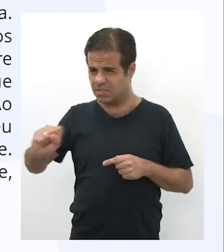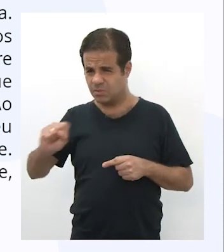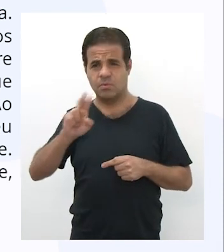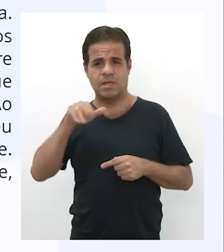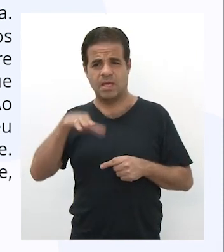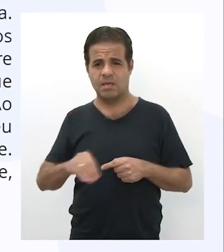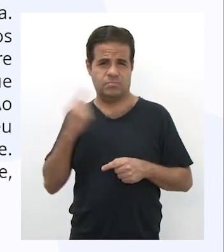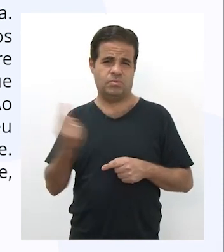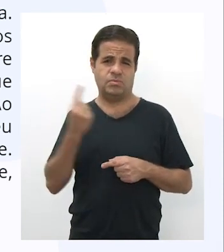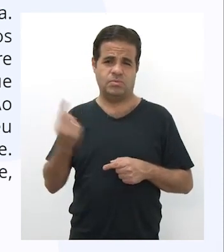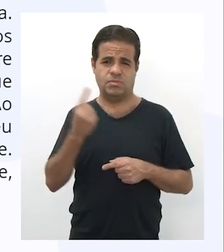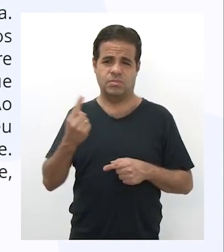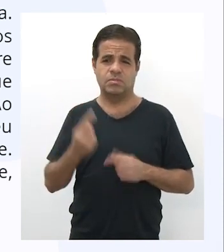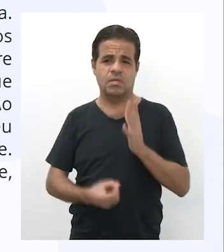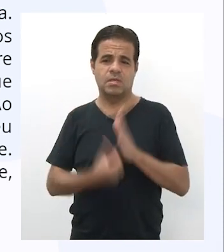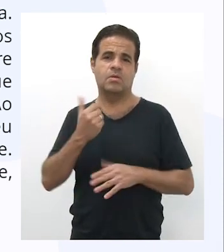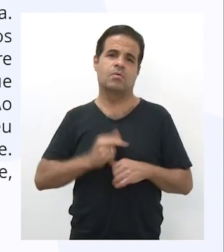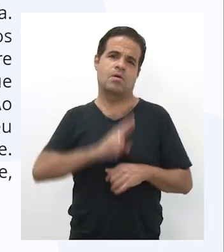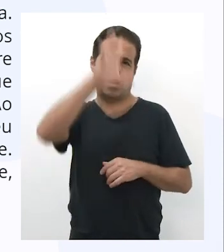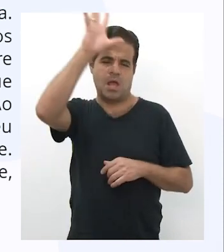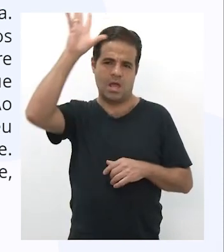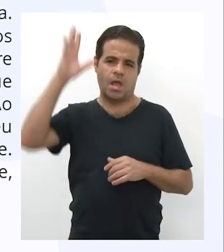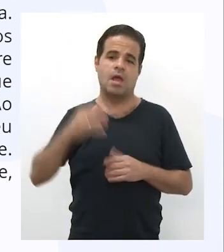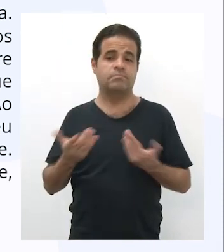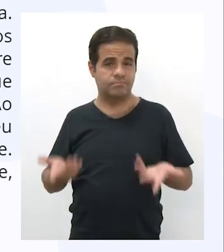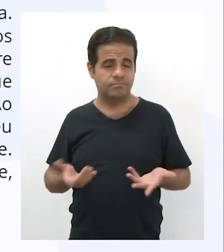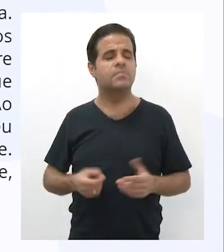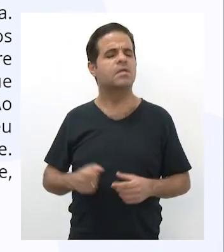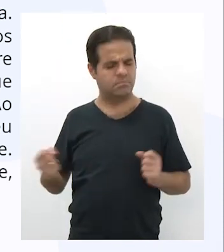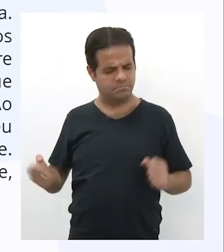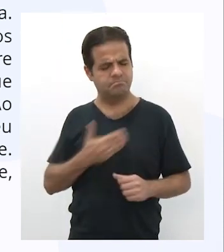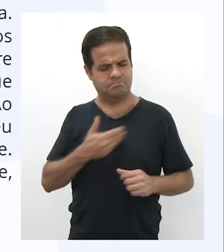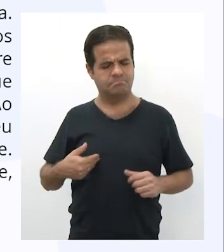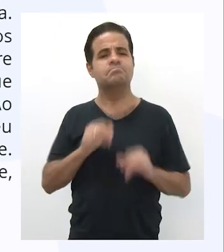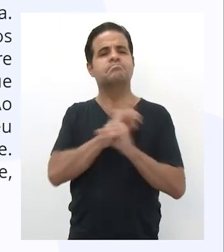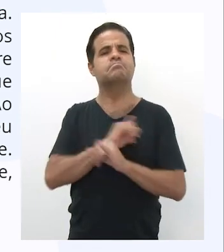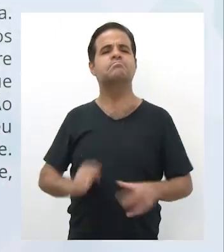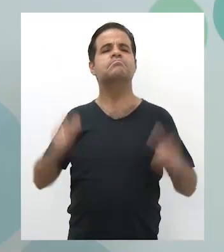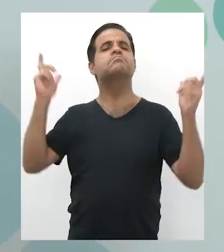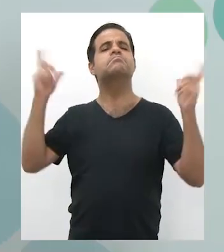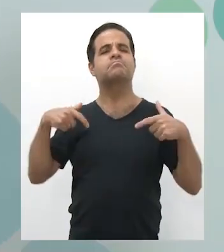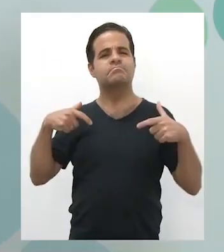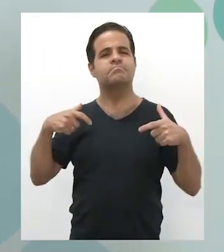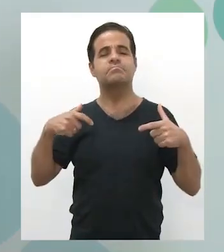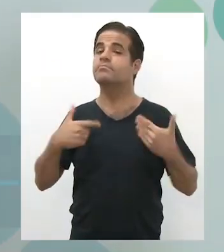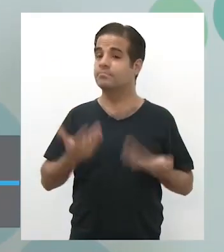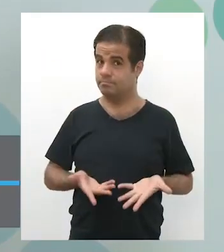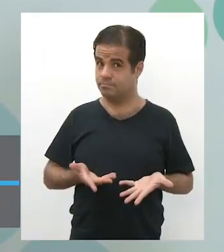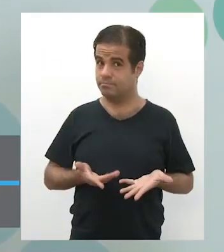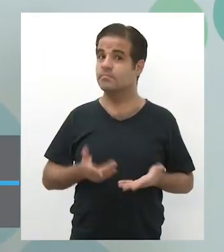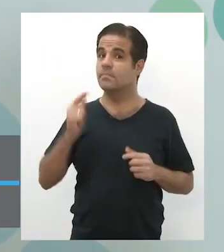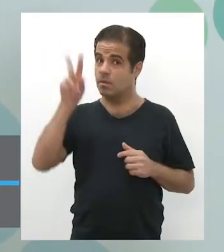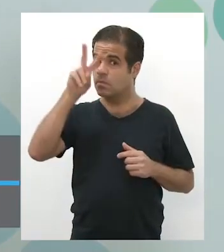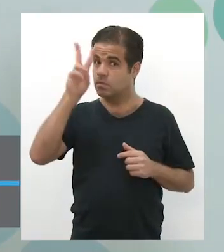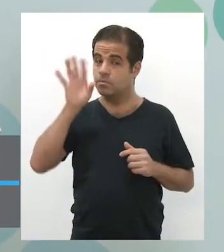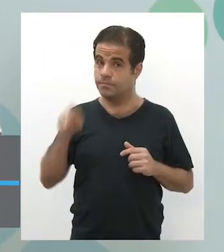e sozinho fundou a cidade de Roma, proclamando-se rei. Então, esta é uma